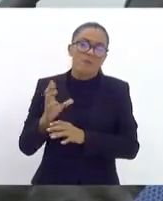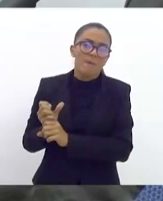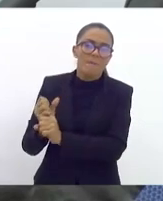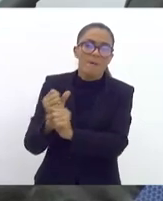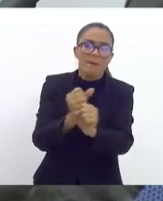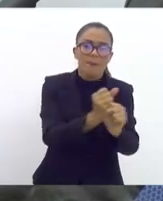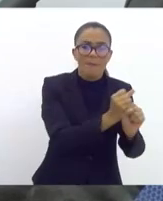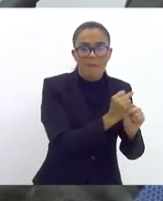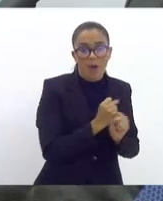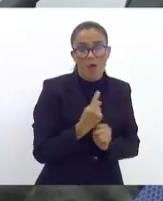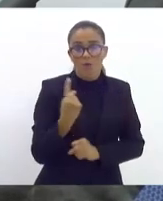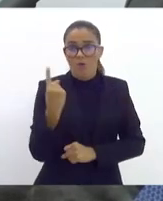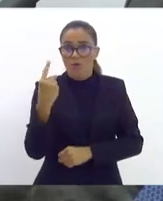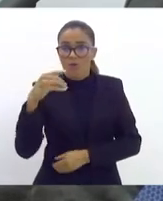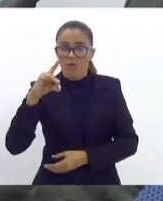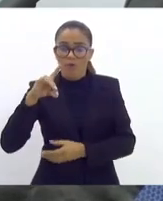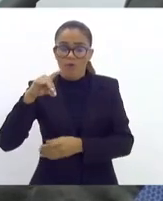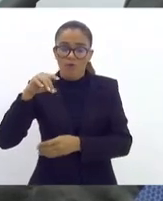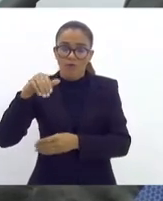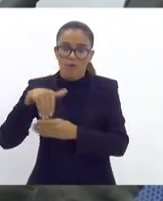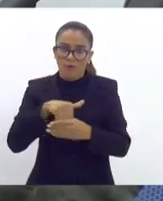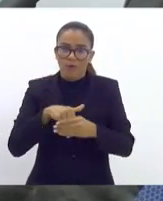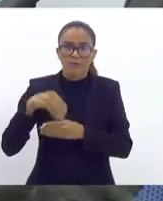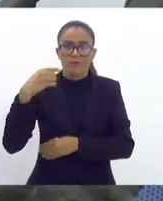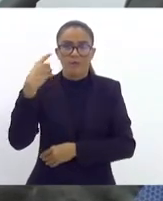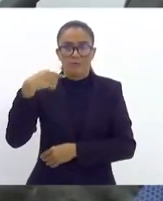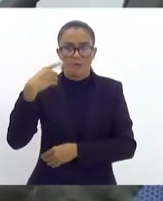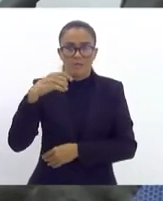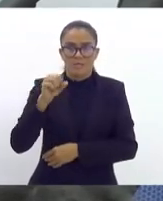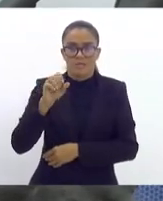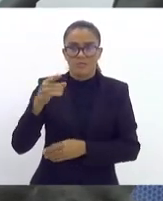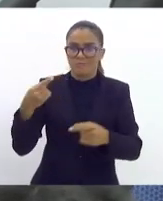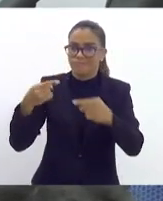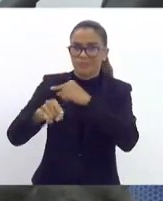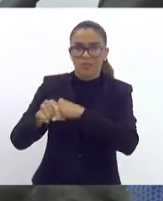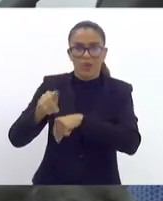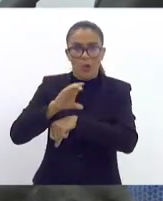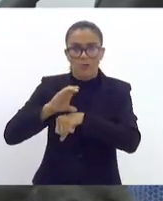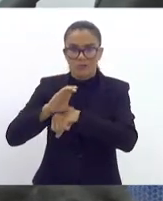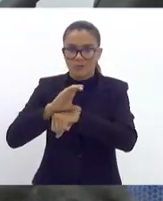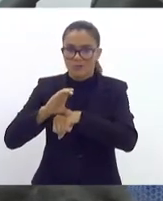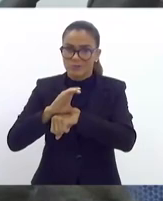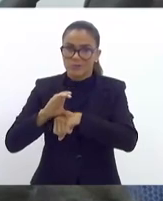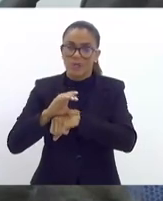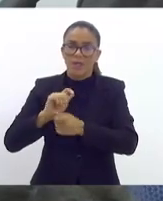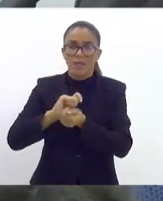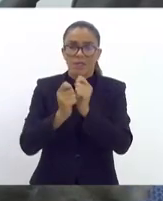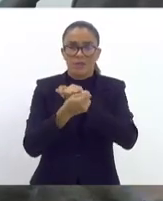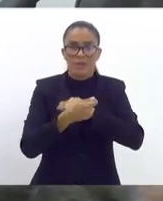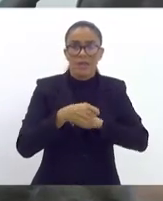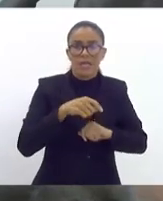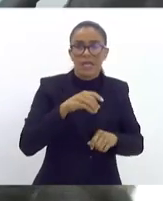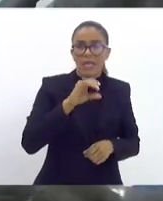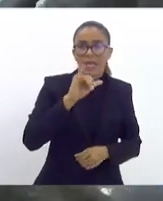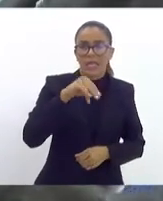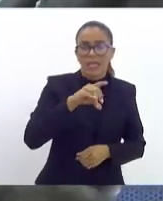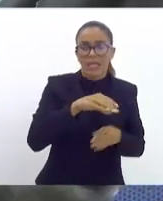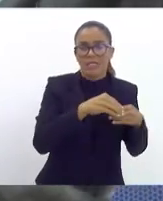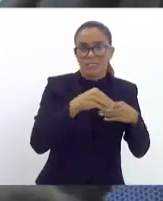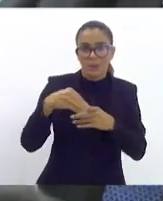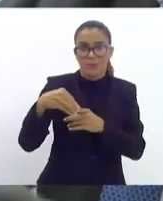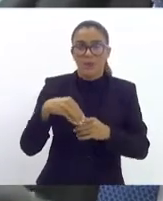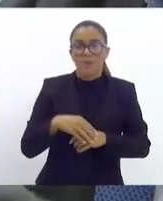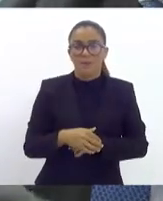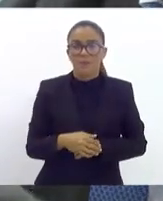desde já o voto pela o voto original do deputado Doutor Serginho pela inconstitucionalidade com a transformação e indicação deputada